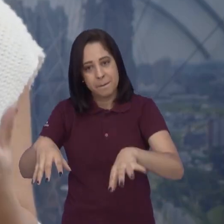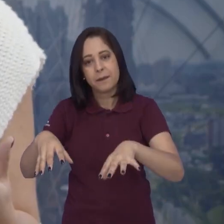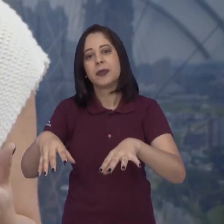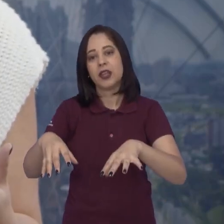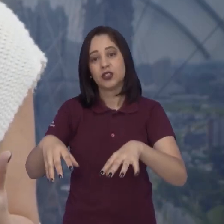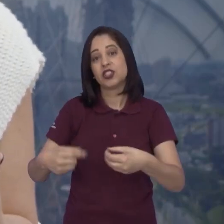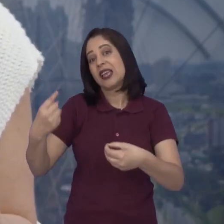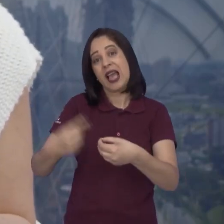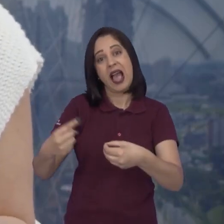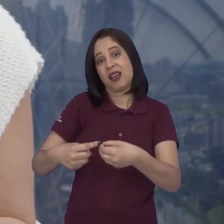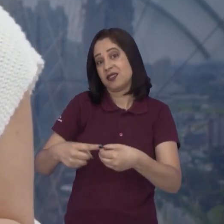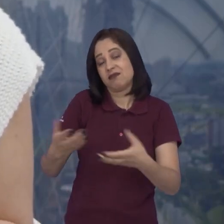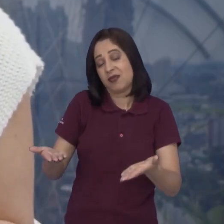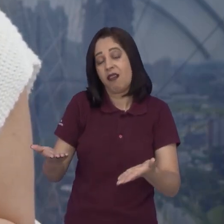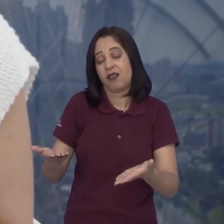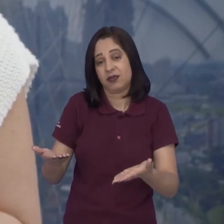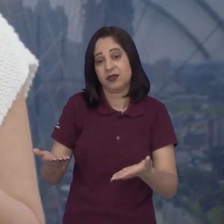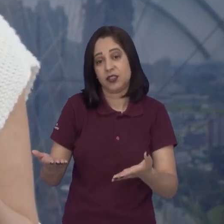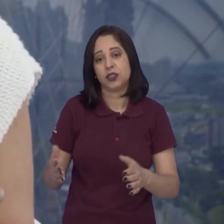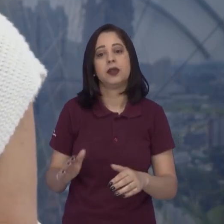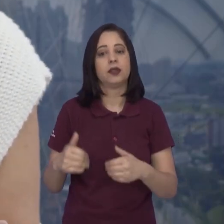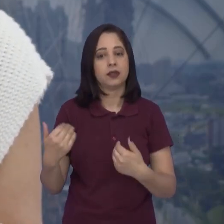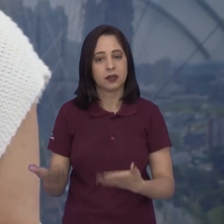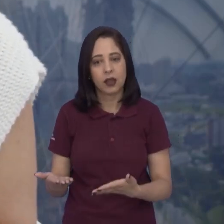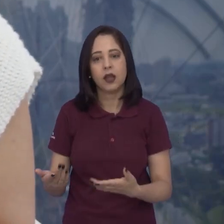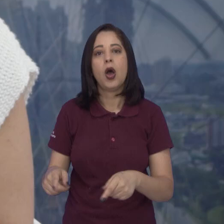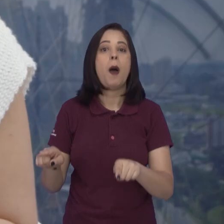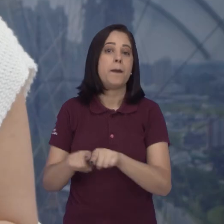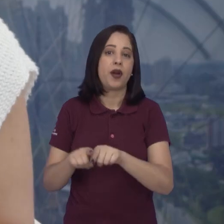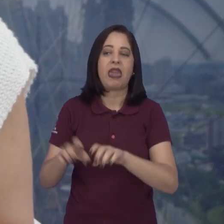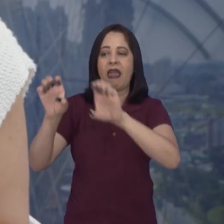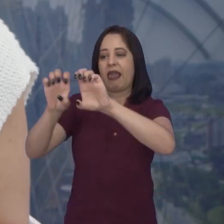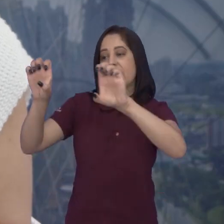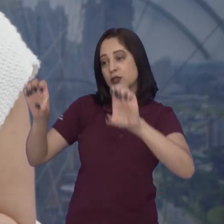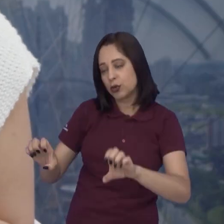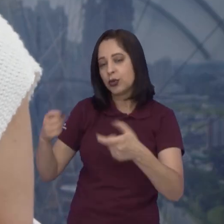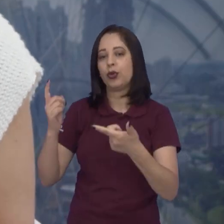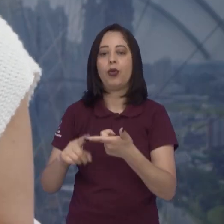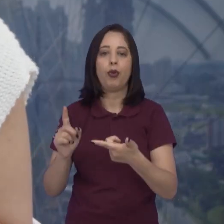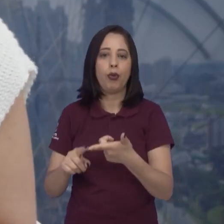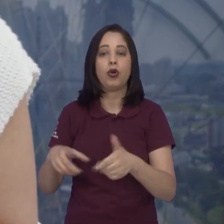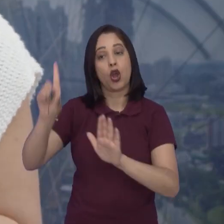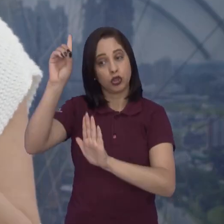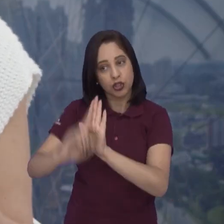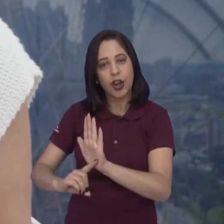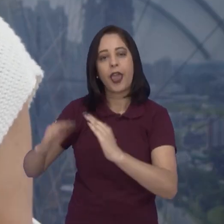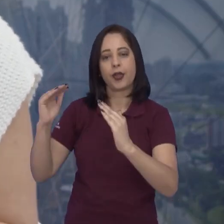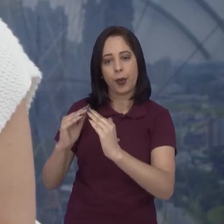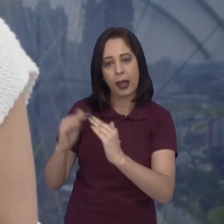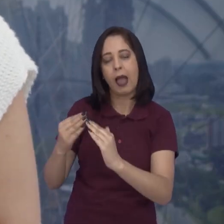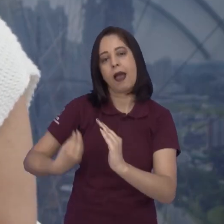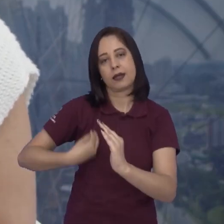a cidade como um todo no final das contas, né? Tanto para acesso à infraestrutura mínima, quanto para garantia do direito à moradia, garantia